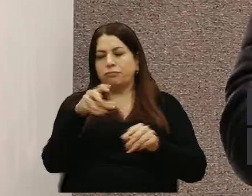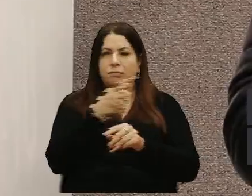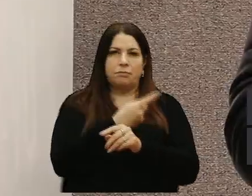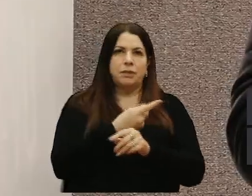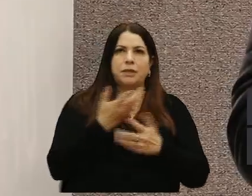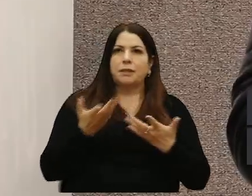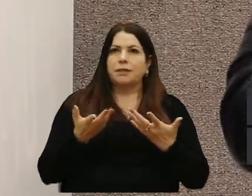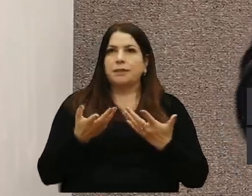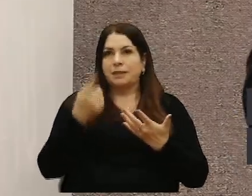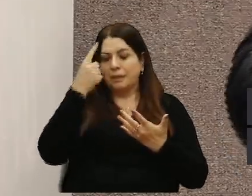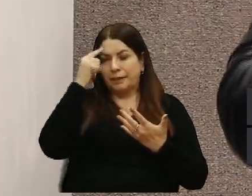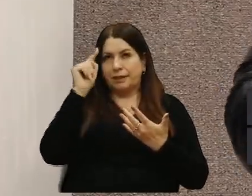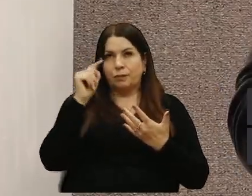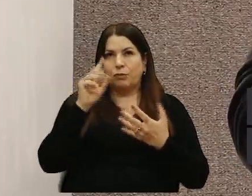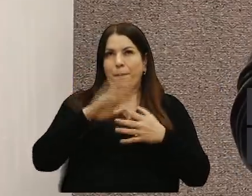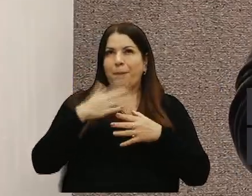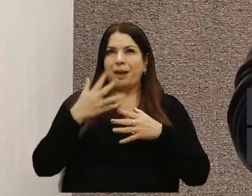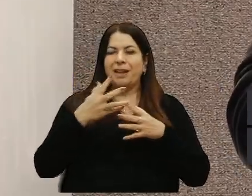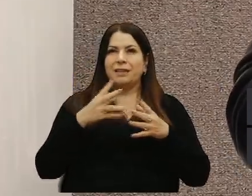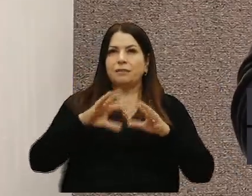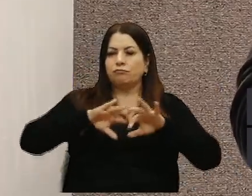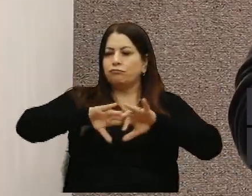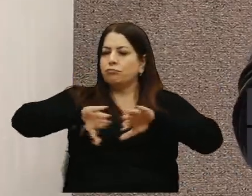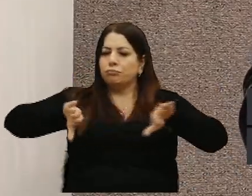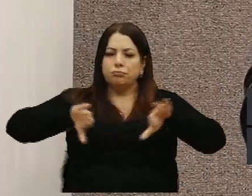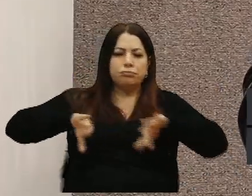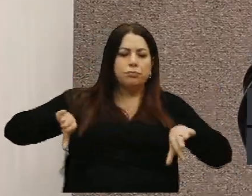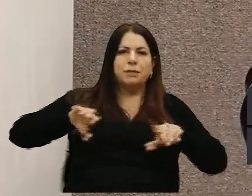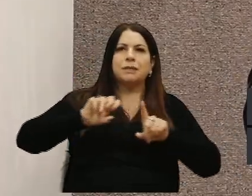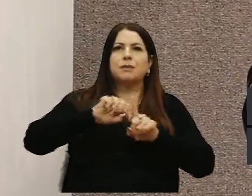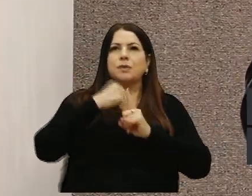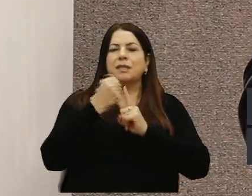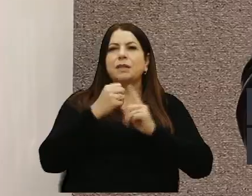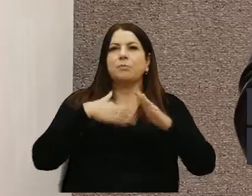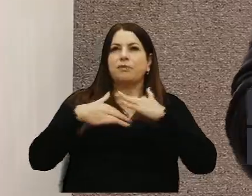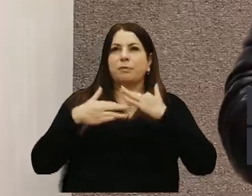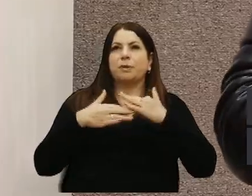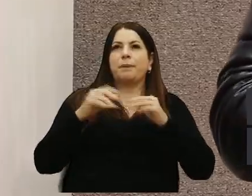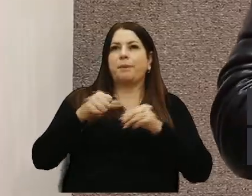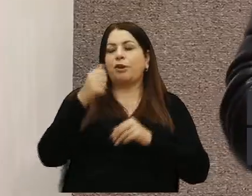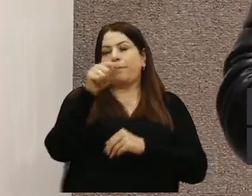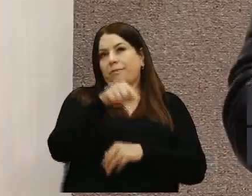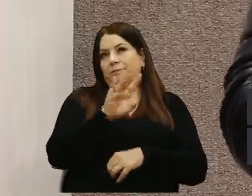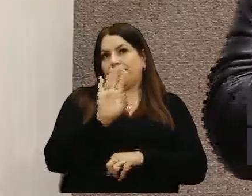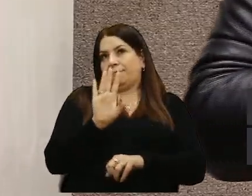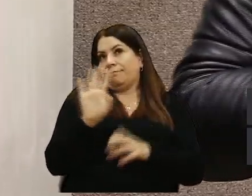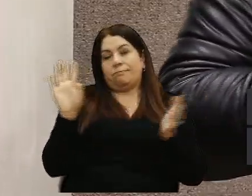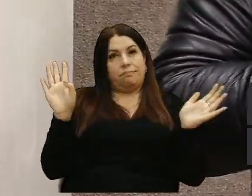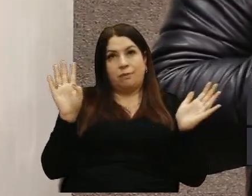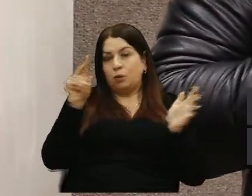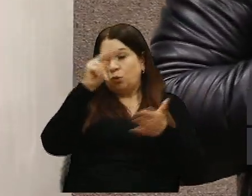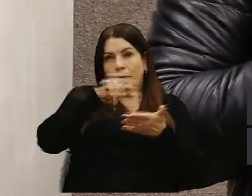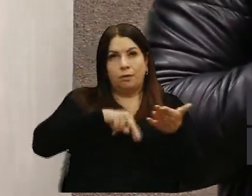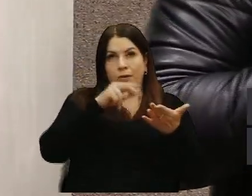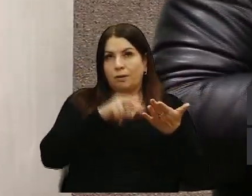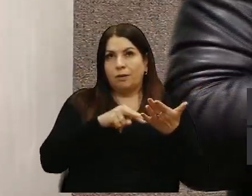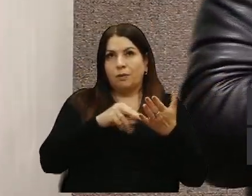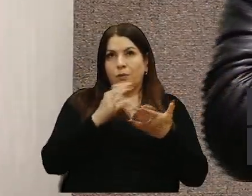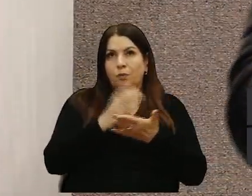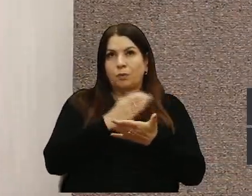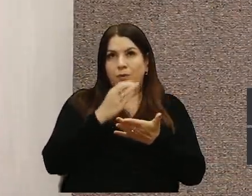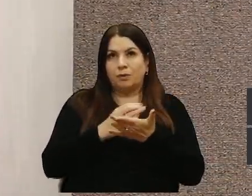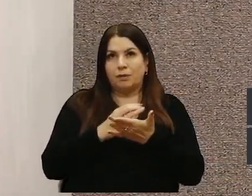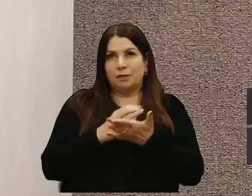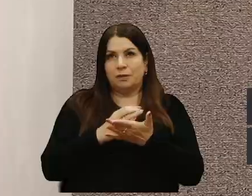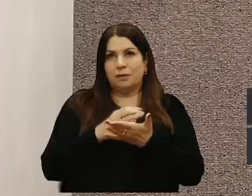Essa é a ideia deles. Quanto mais poder sectarizar a sociedade, dividir em movimentos, melhor para eles. É só ler os cadernos do cárcere lá